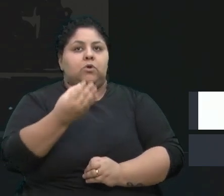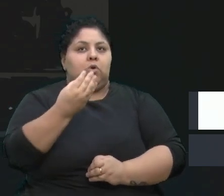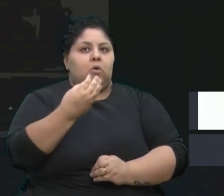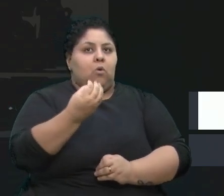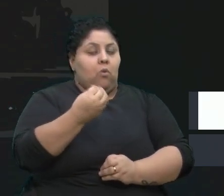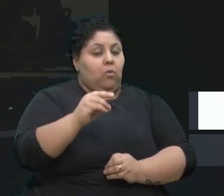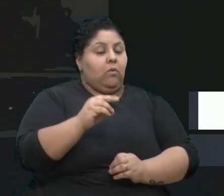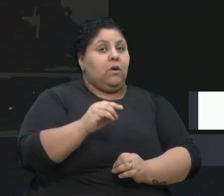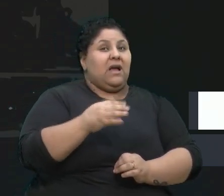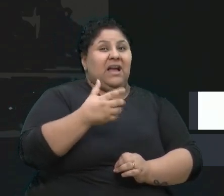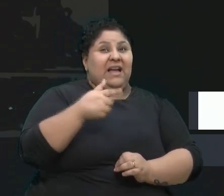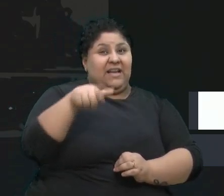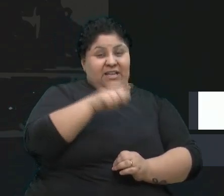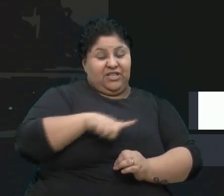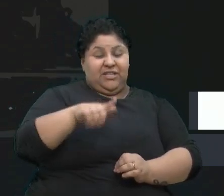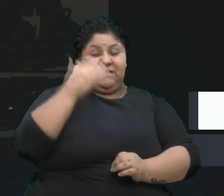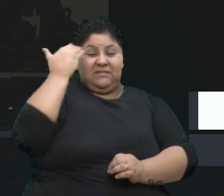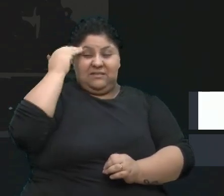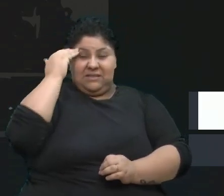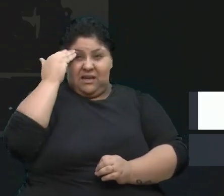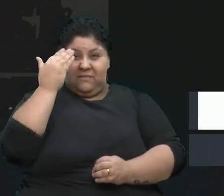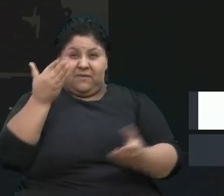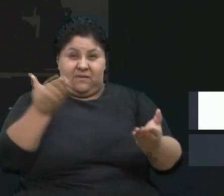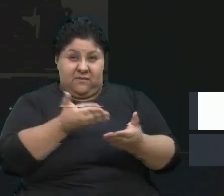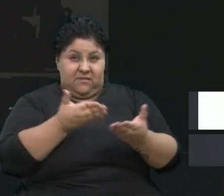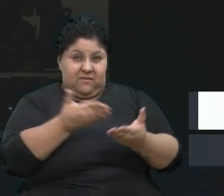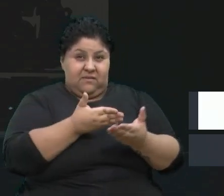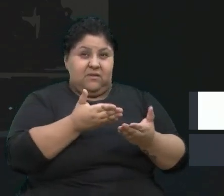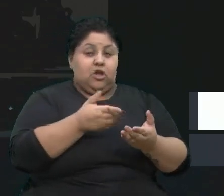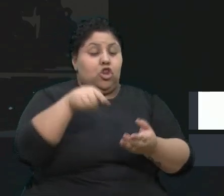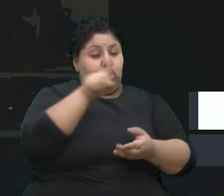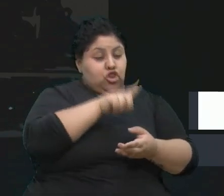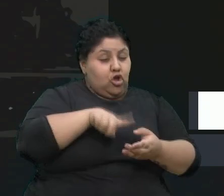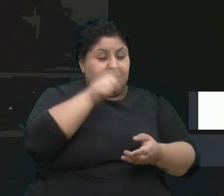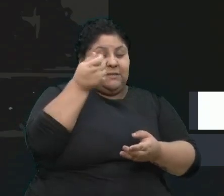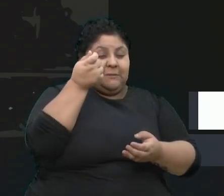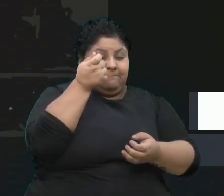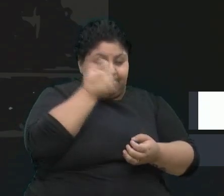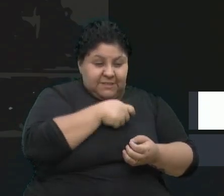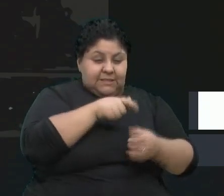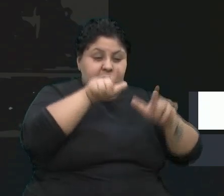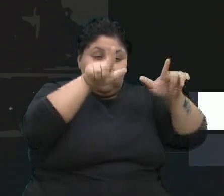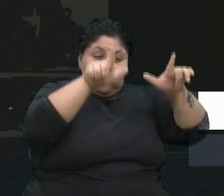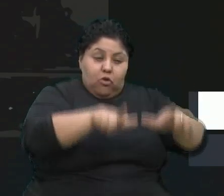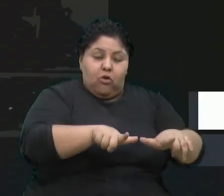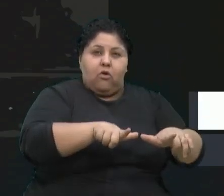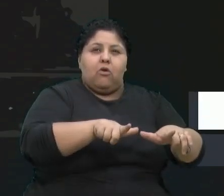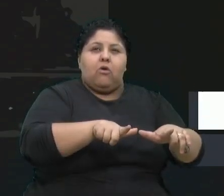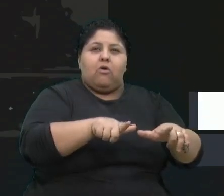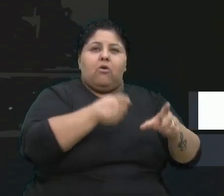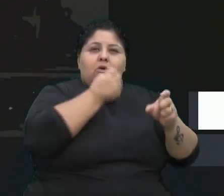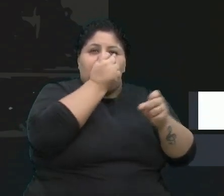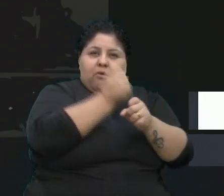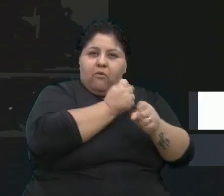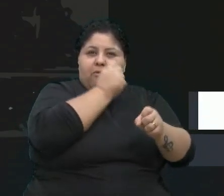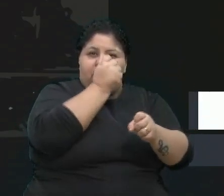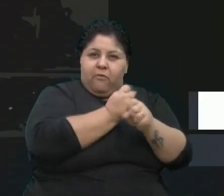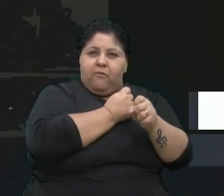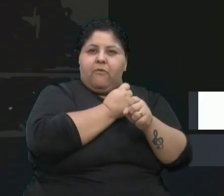ano a concessionária não iria fazer obras, mas nós precisamos desse local